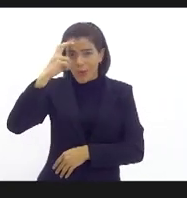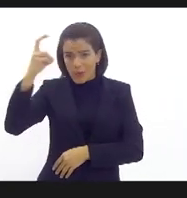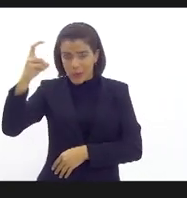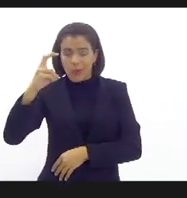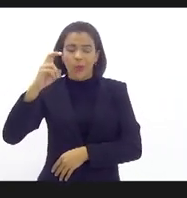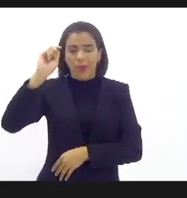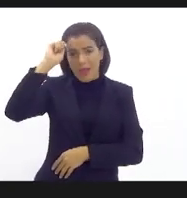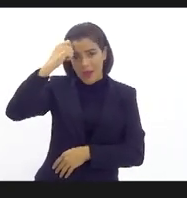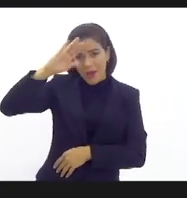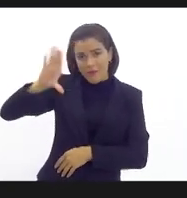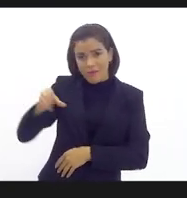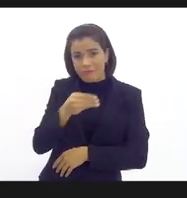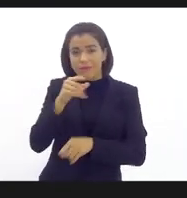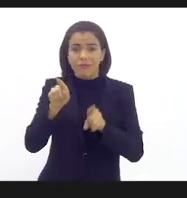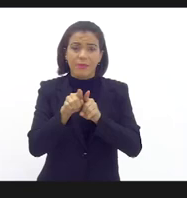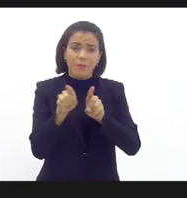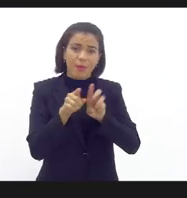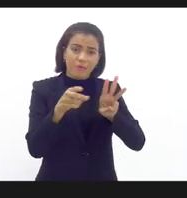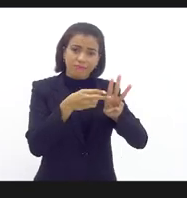raciais no ambiente escolar.